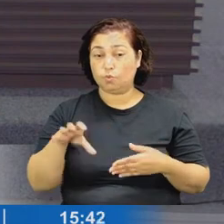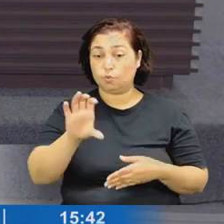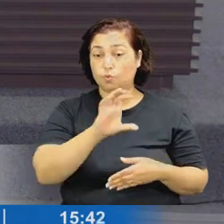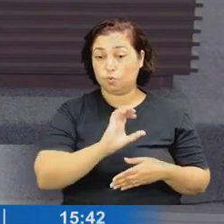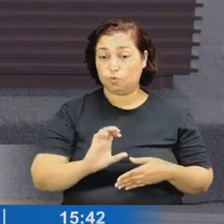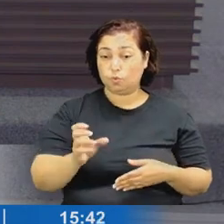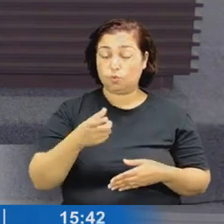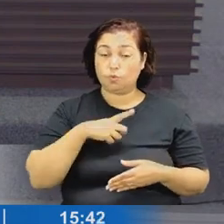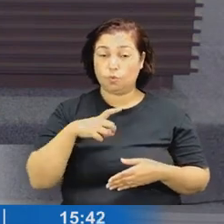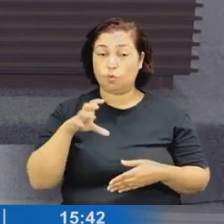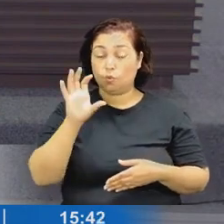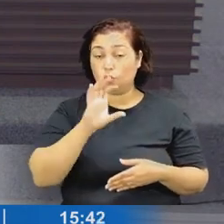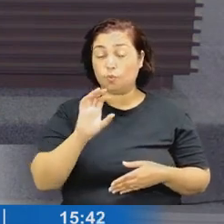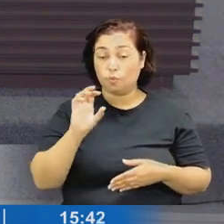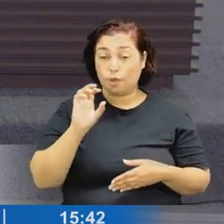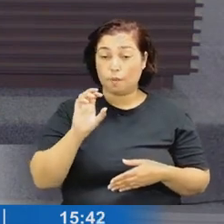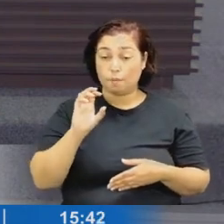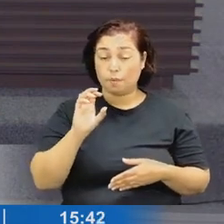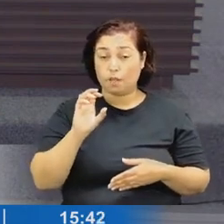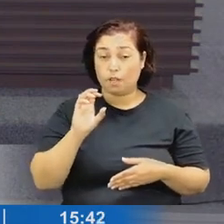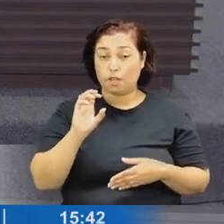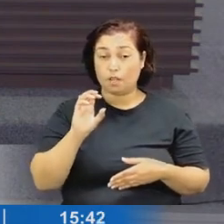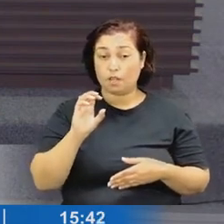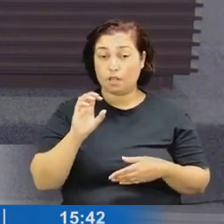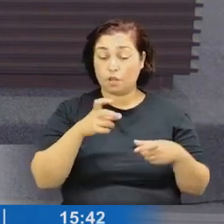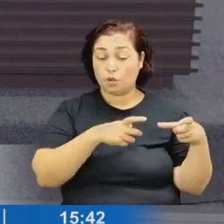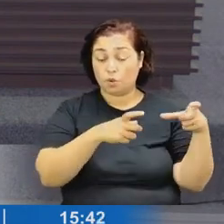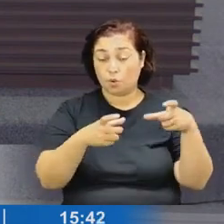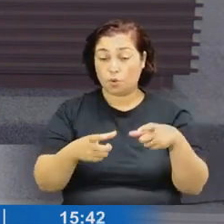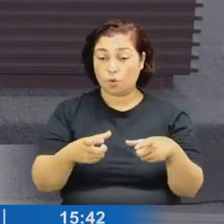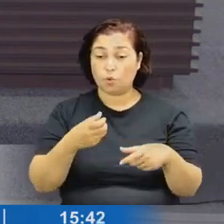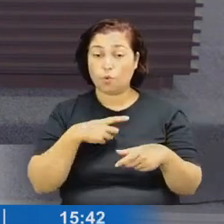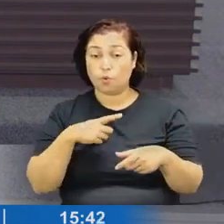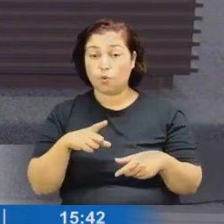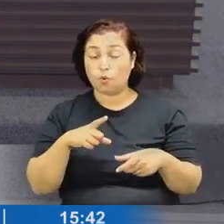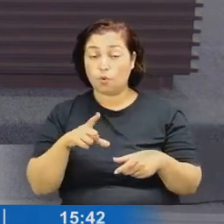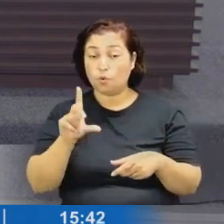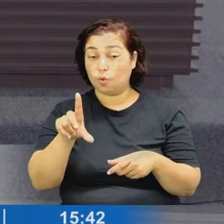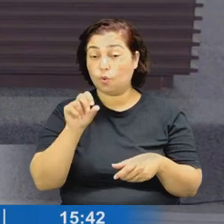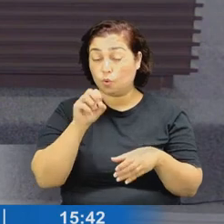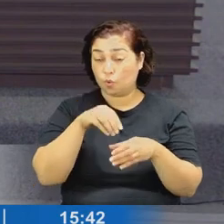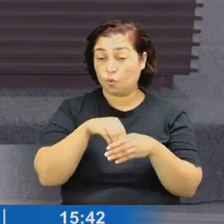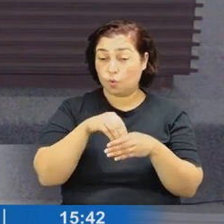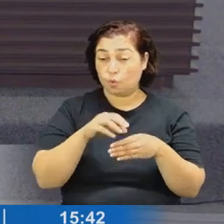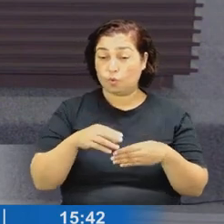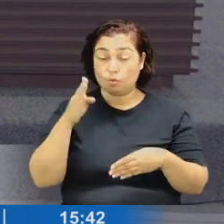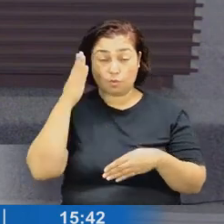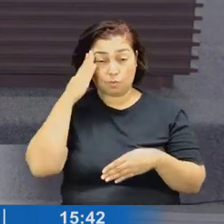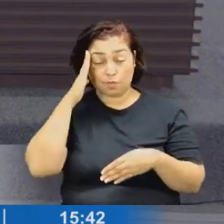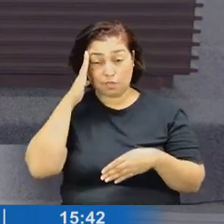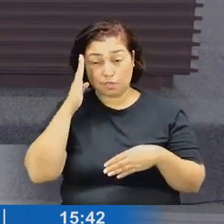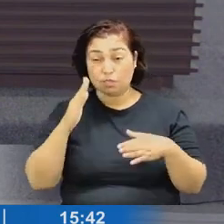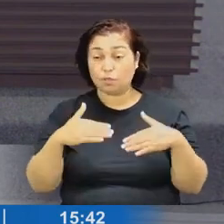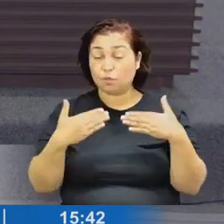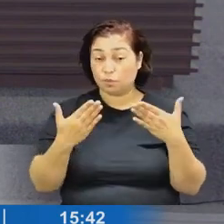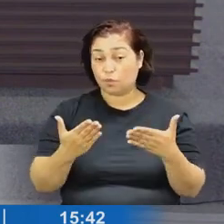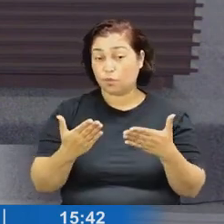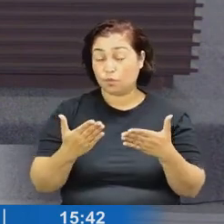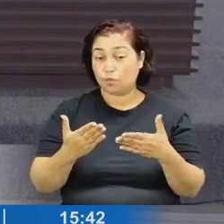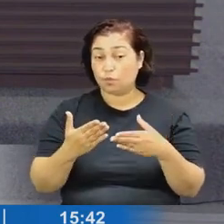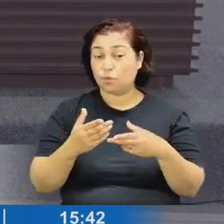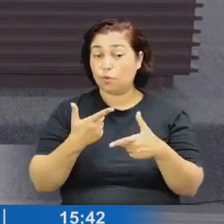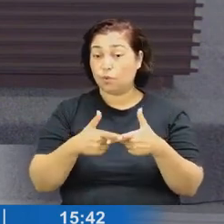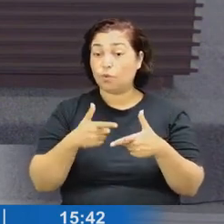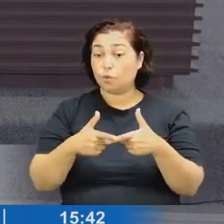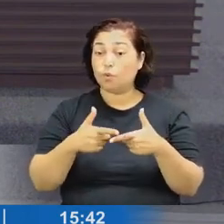você deve ter o mapa eleitoral seu aonde que você teve mais voto né aí pensando nesse mapa Eleitoral qual quais são os